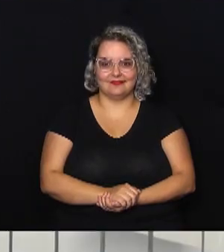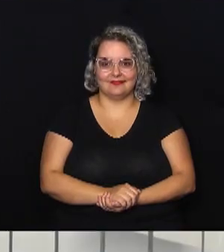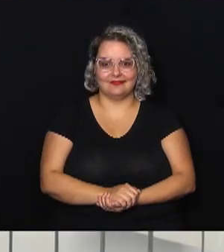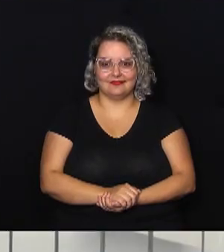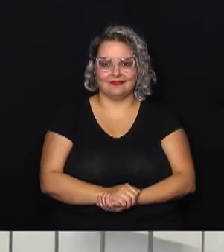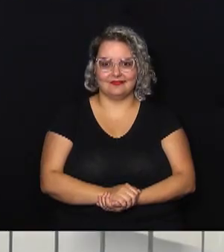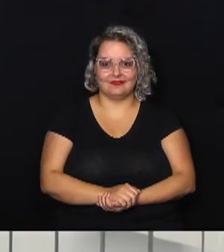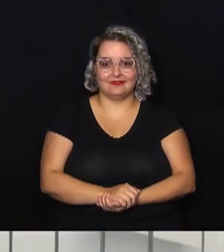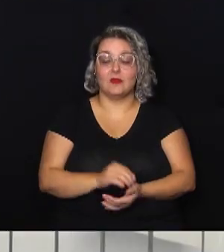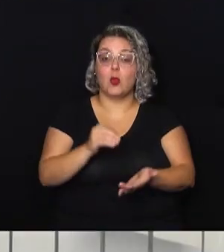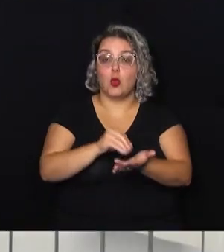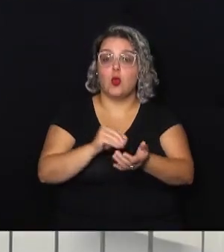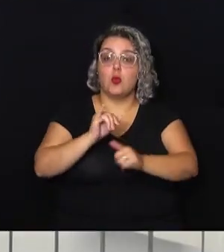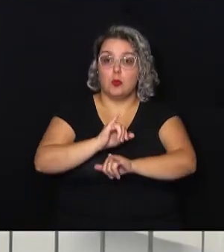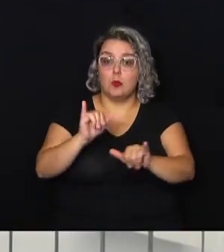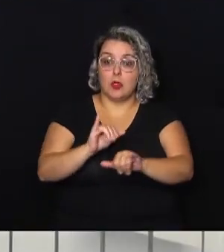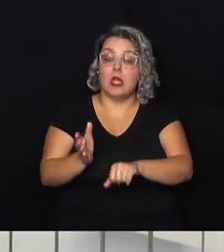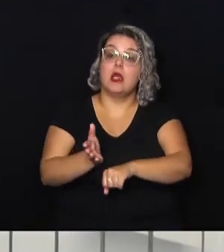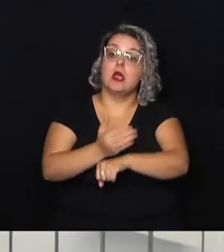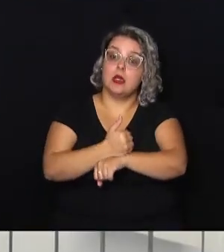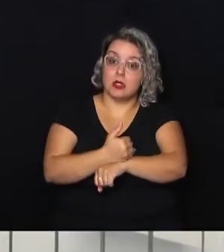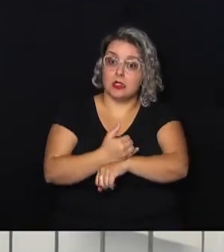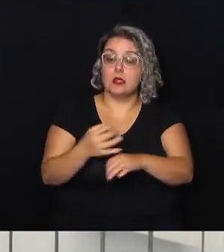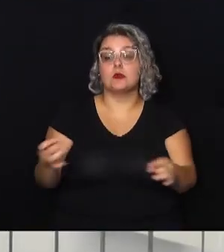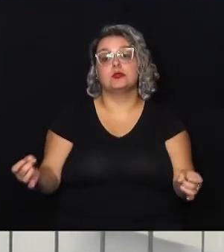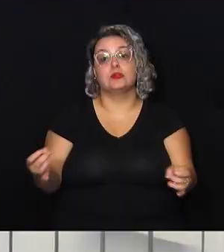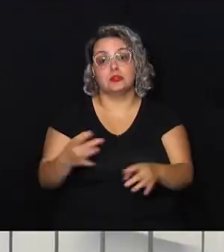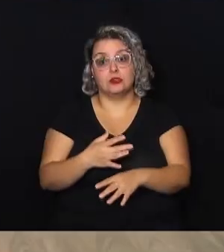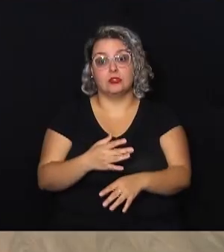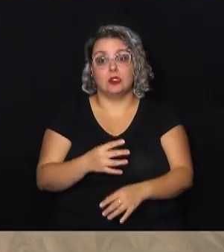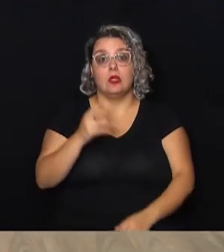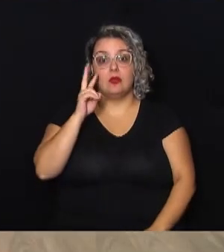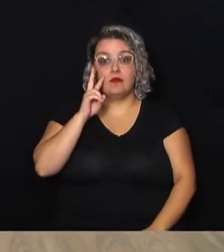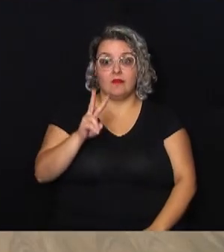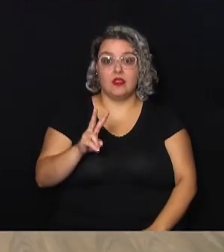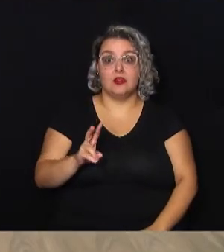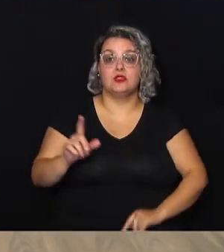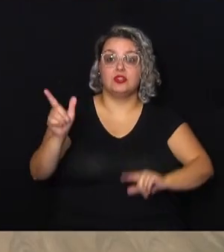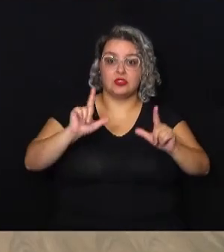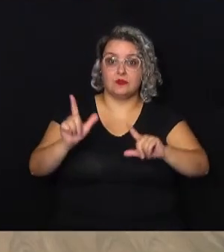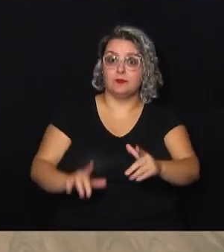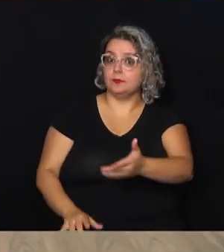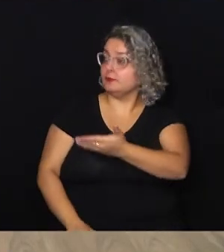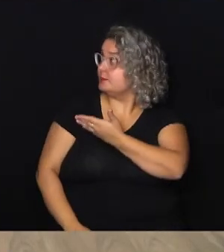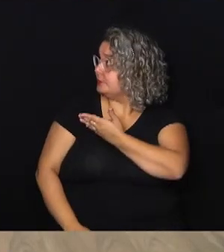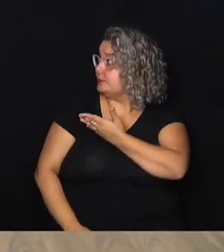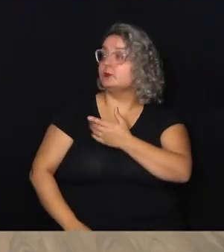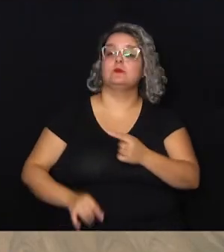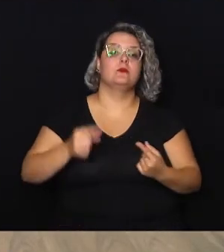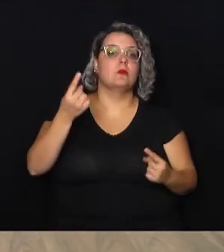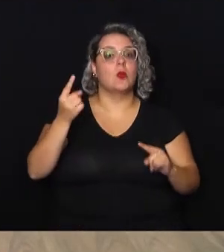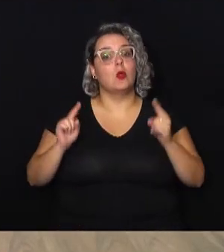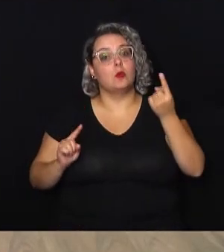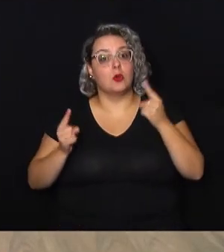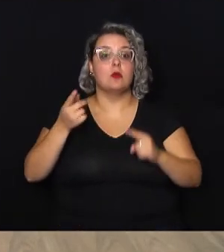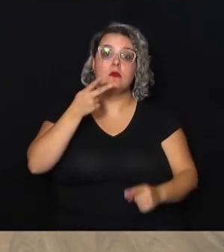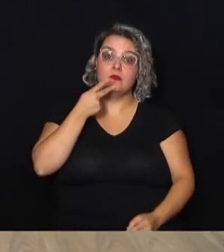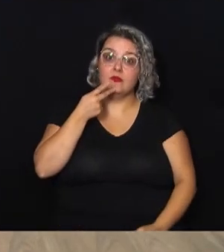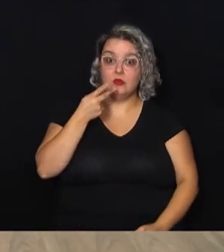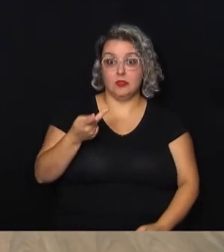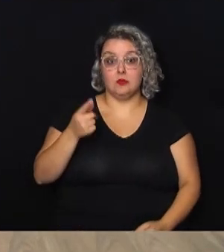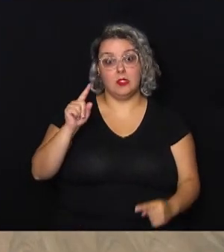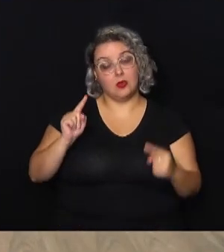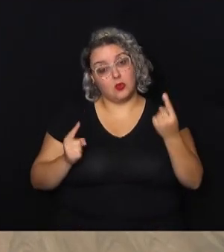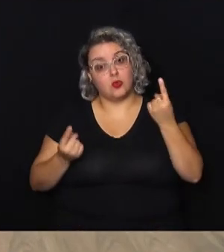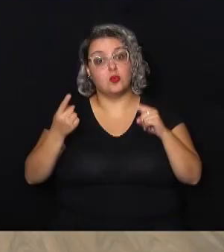Uma última notícia antes da gente encerrar, olha aqui, já está na minha tela, então sobre o carnaval, já que nós estamos falando sobre